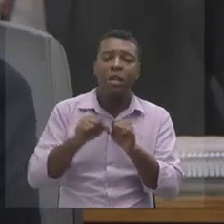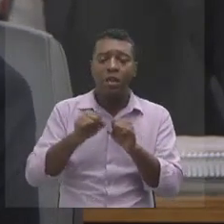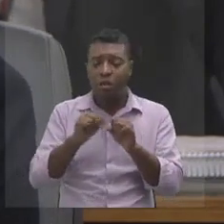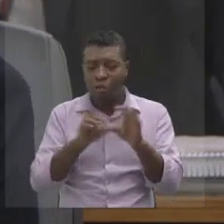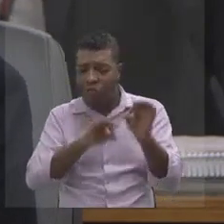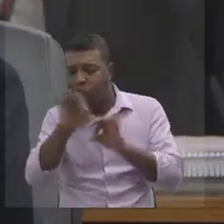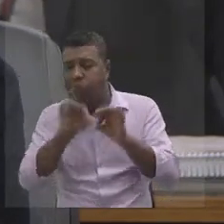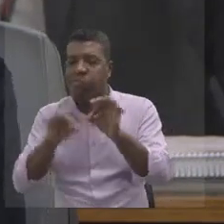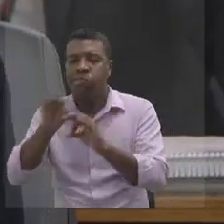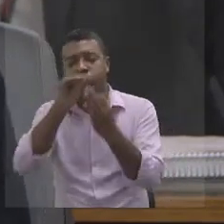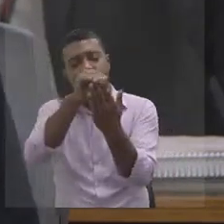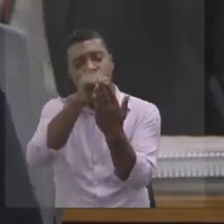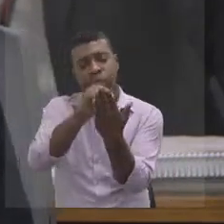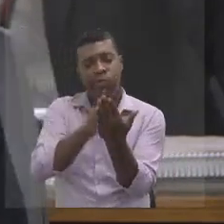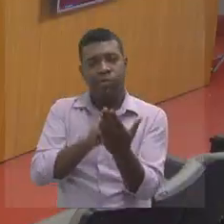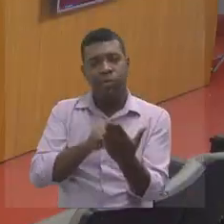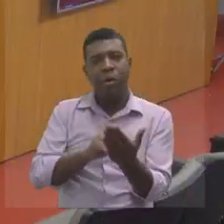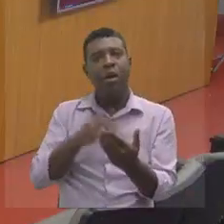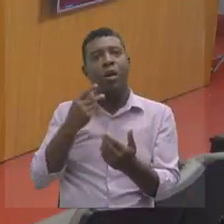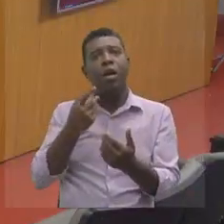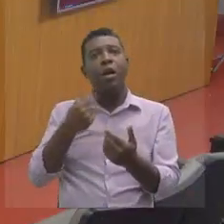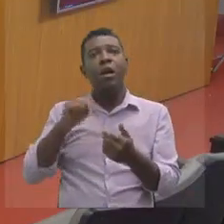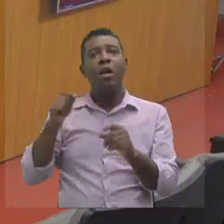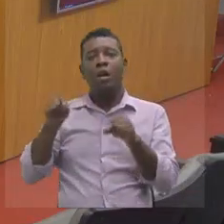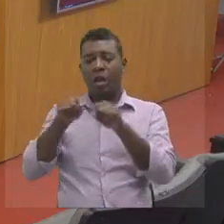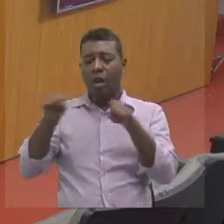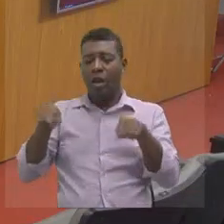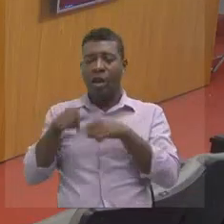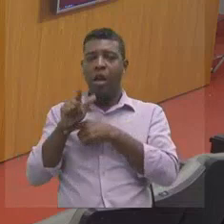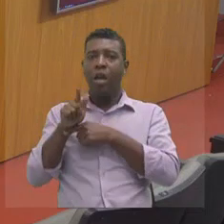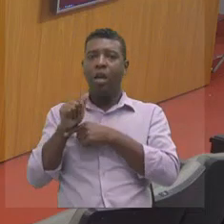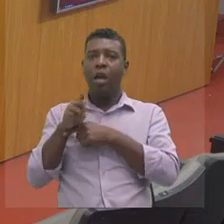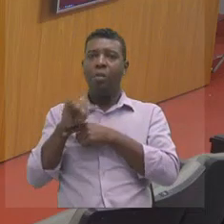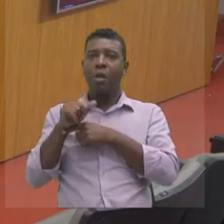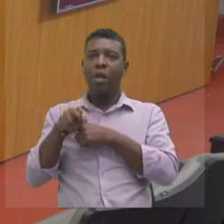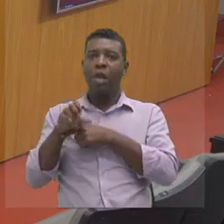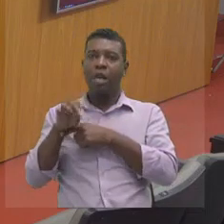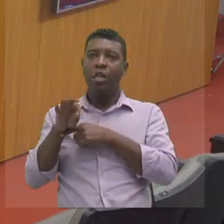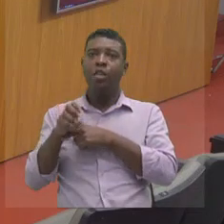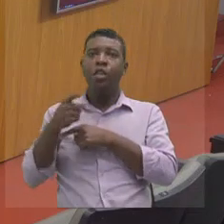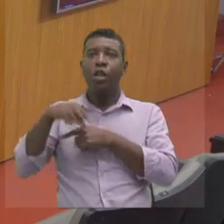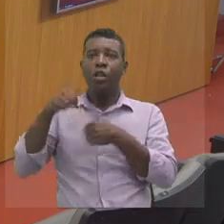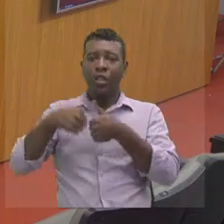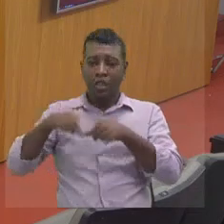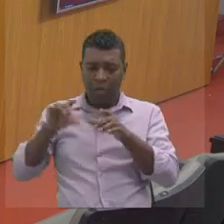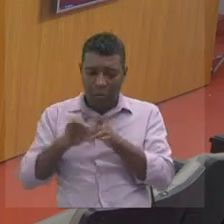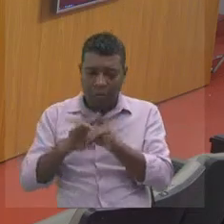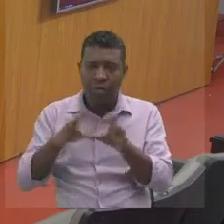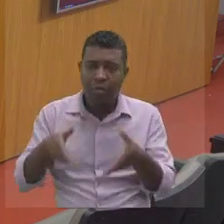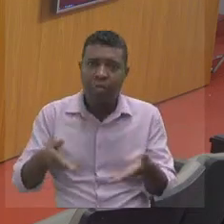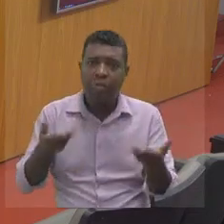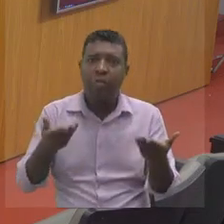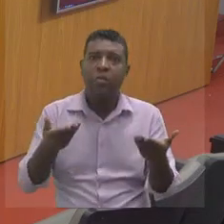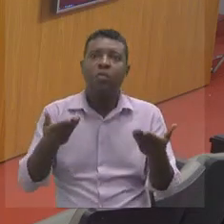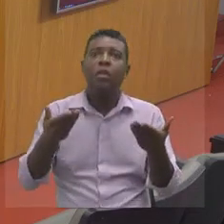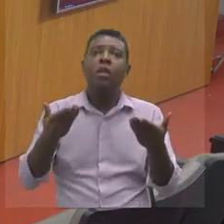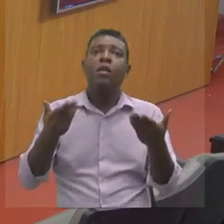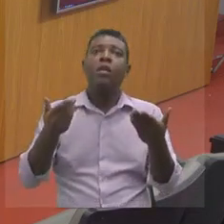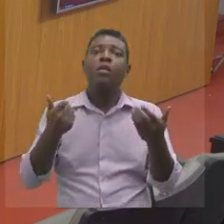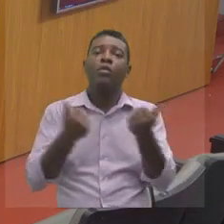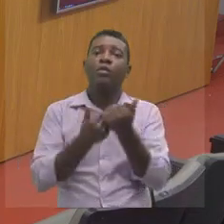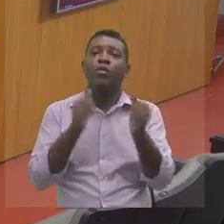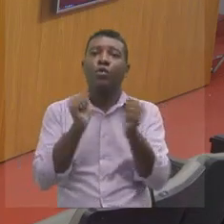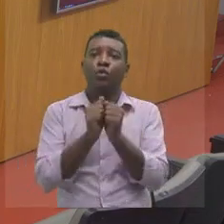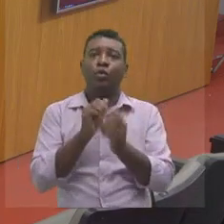do senhor também pra gente poder acompanhar essas obras o secretário só para complementar aqui a gente até no Na audiência na comissão de transporte a gente